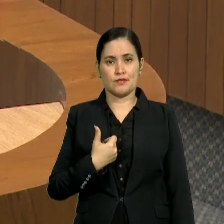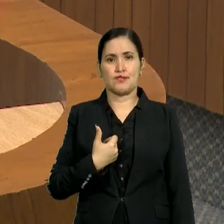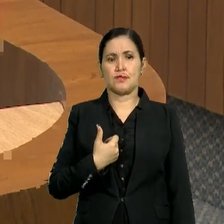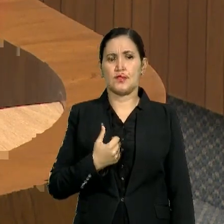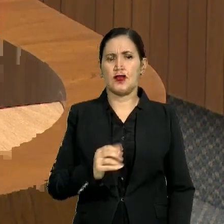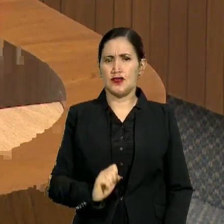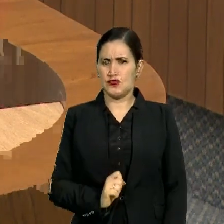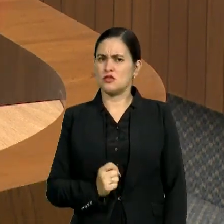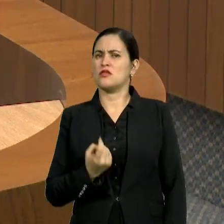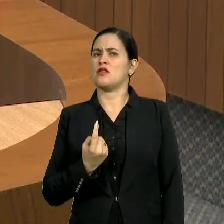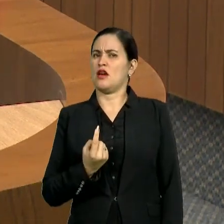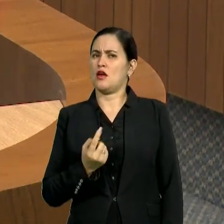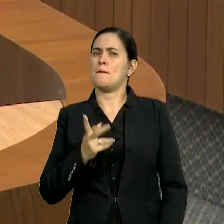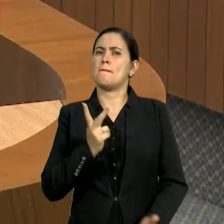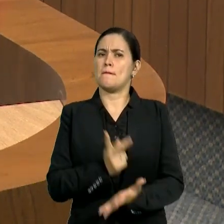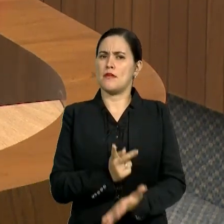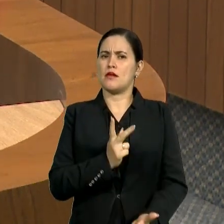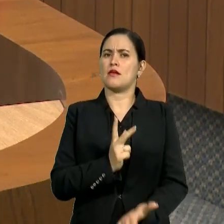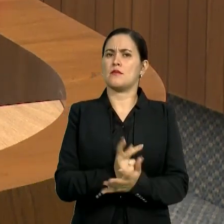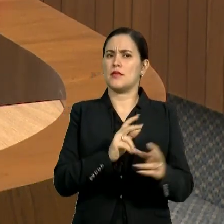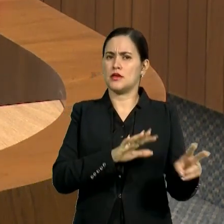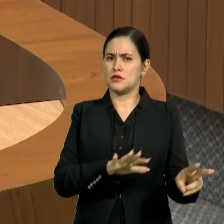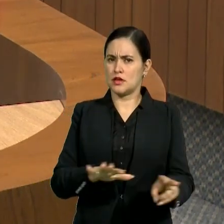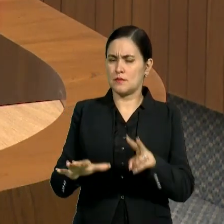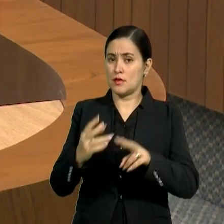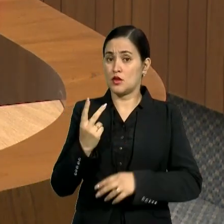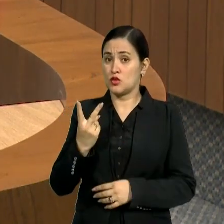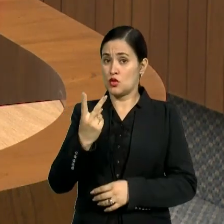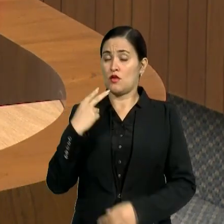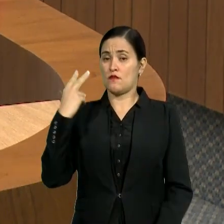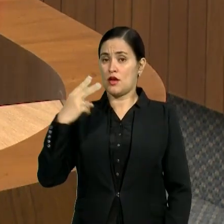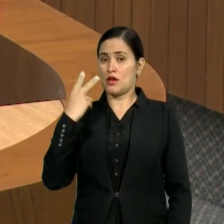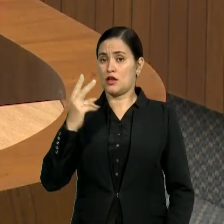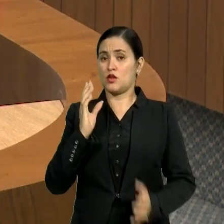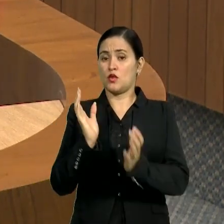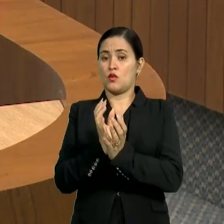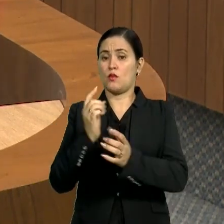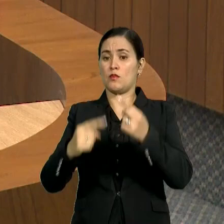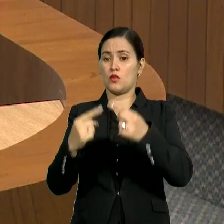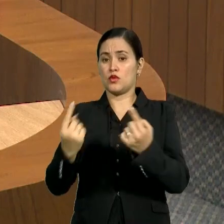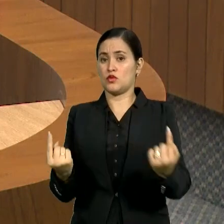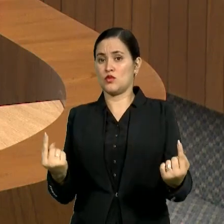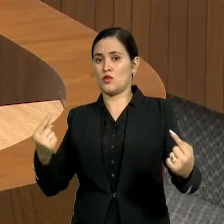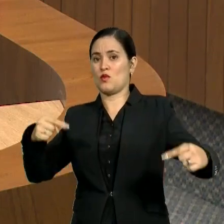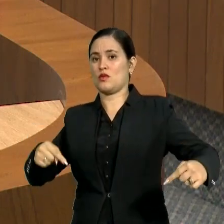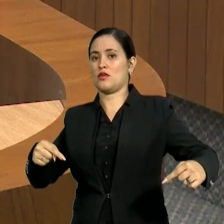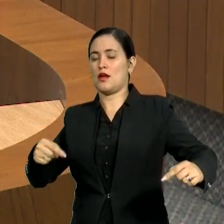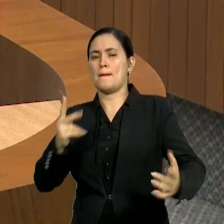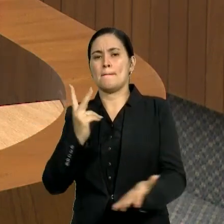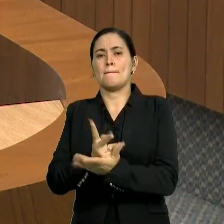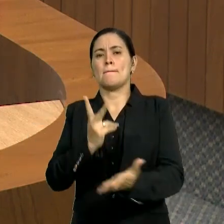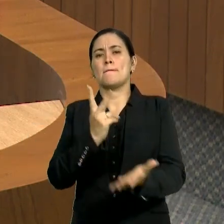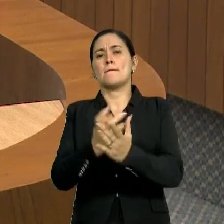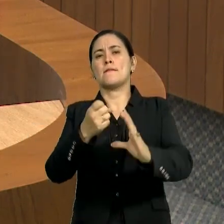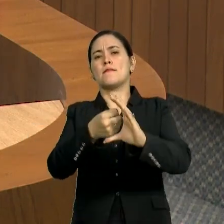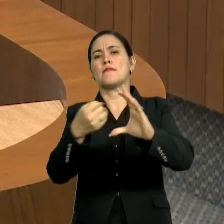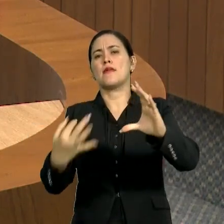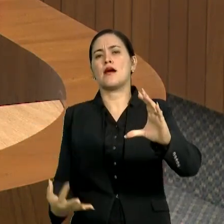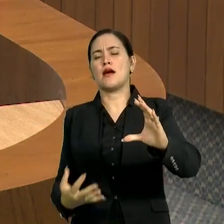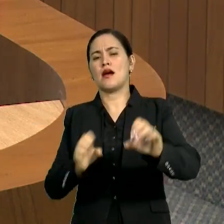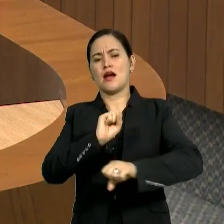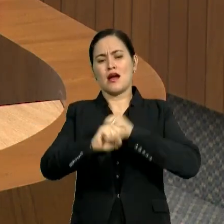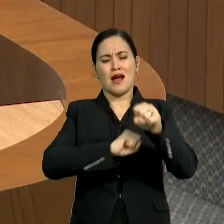na mesma semana, dois vereadores de oposição, com as mesmas características de amarrar as pessoas,